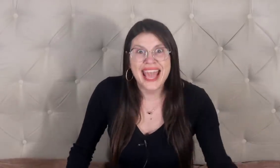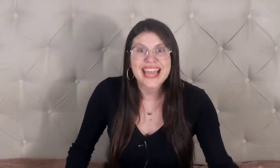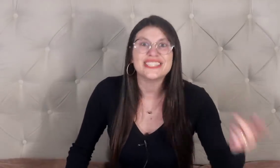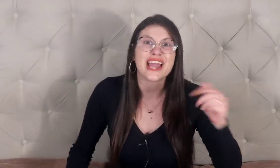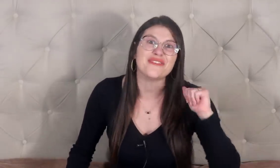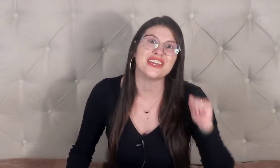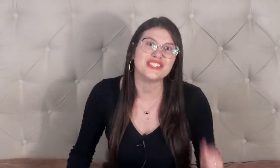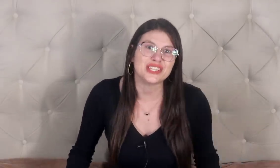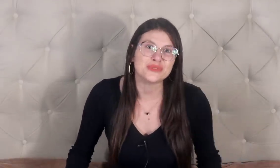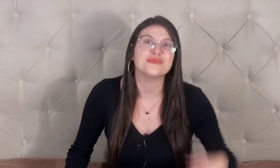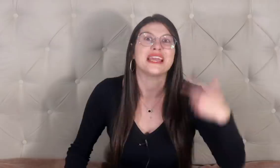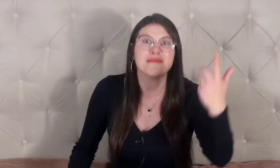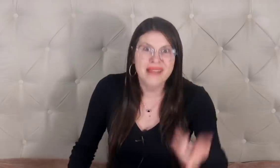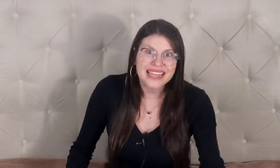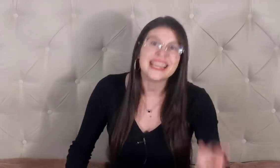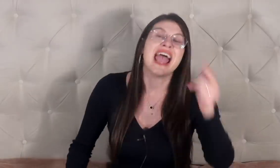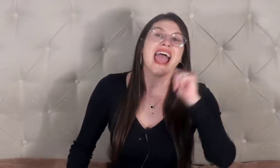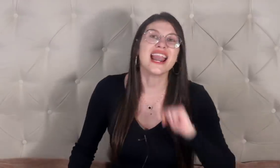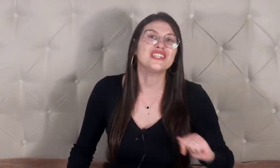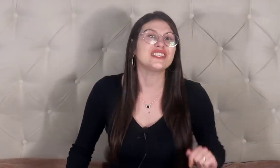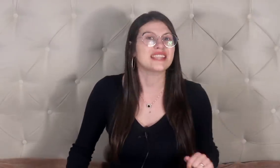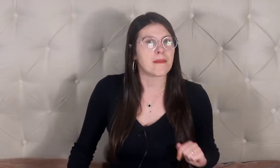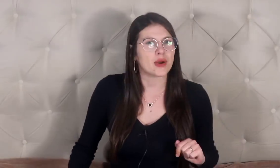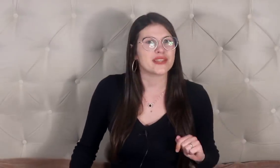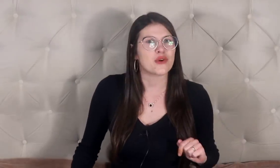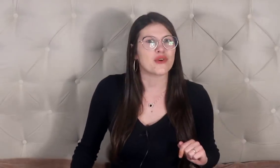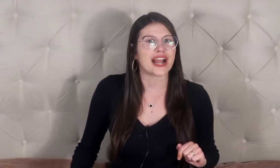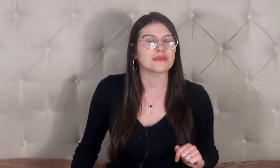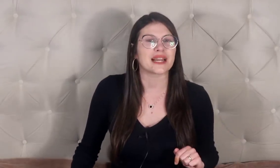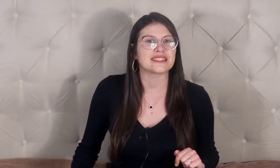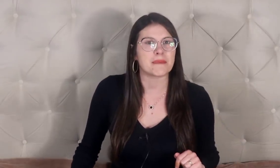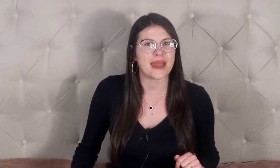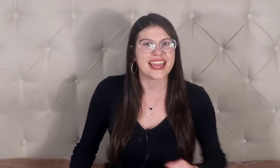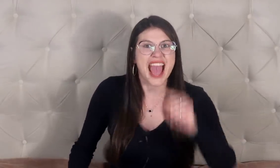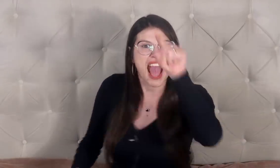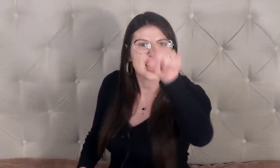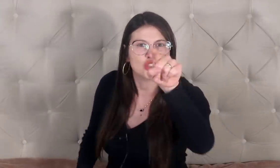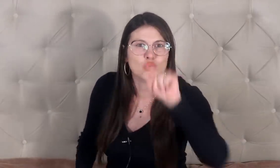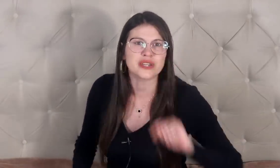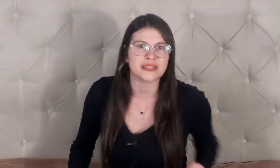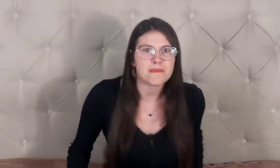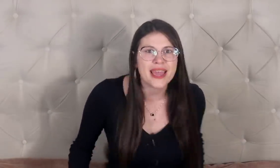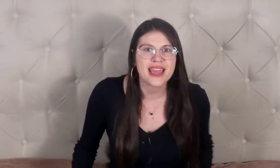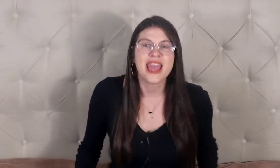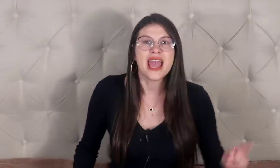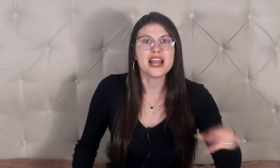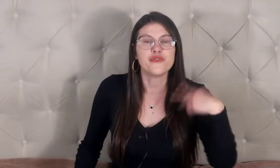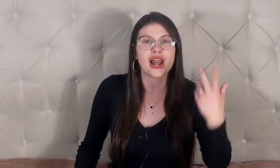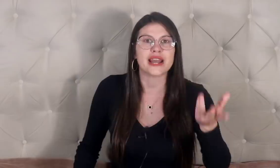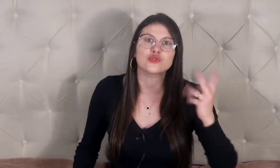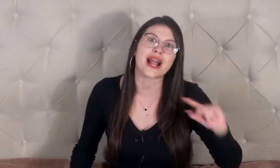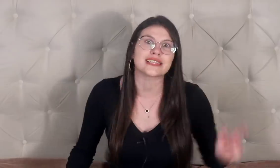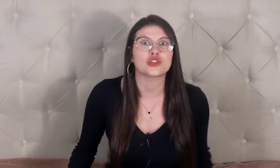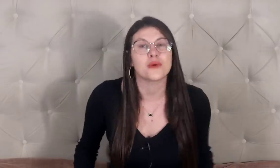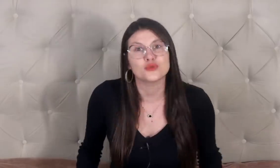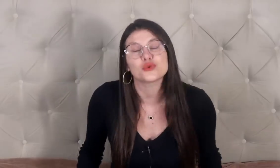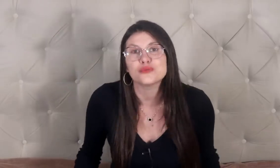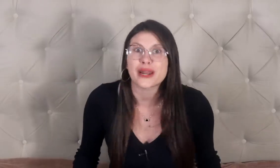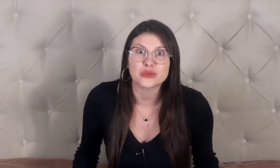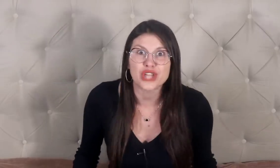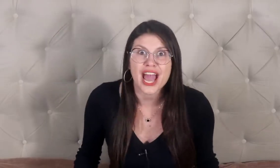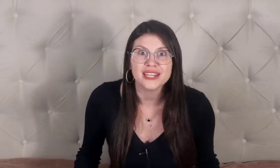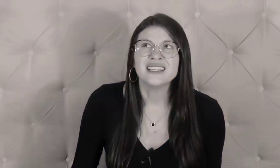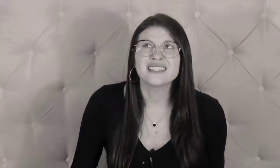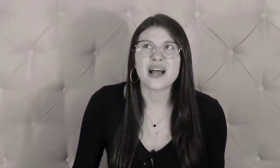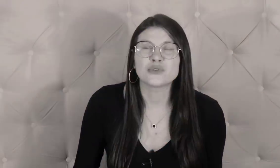Natuza Neri já havia dito. E mais, ela disse que após ser convocado pela CPI, a sua CPI, ele foi lá na sua casa tomar um suco